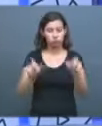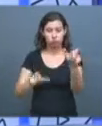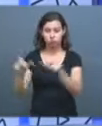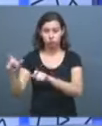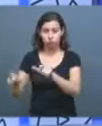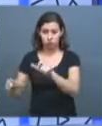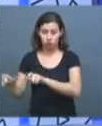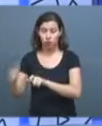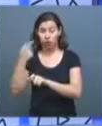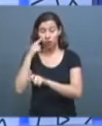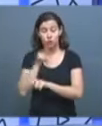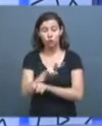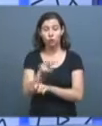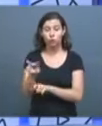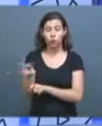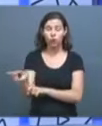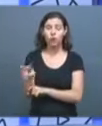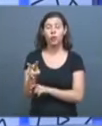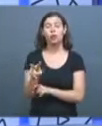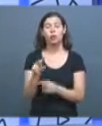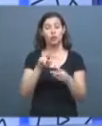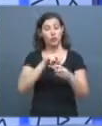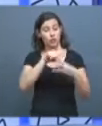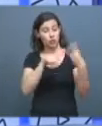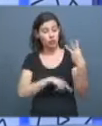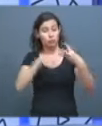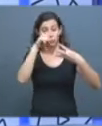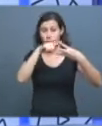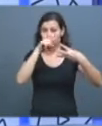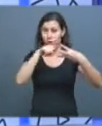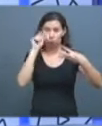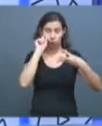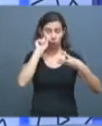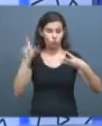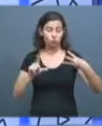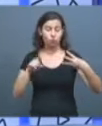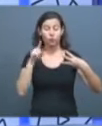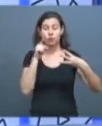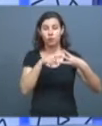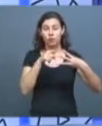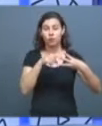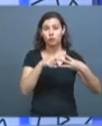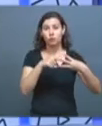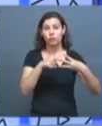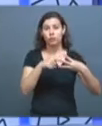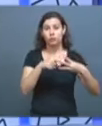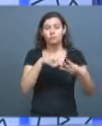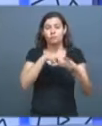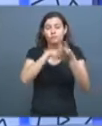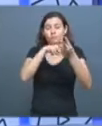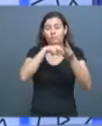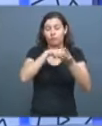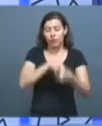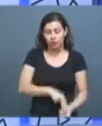fases. Primeira fase do alarme, né, da resistência, né,